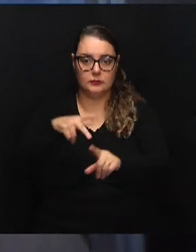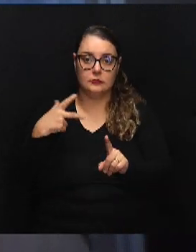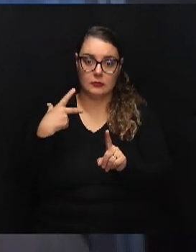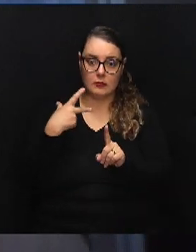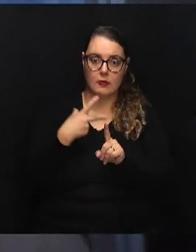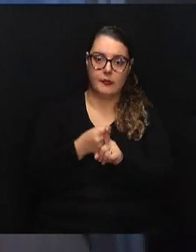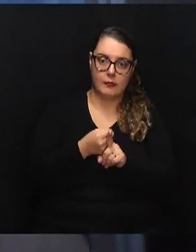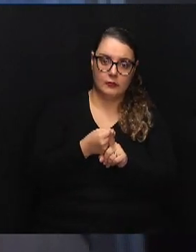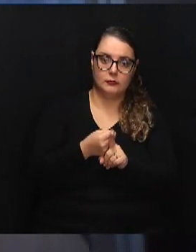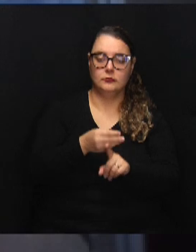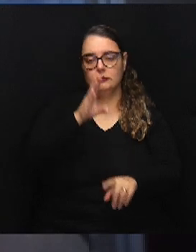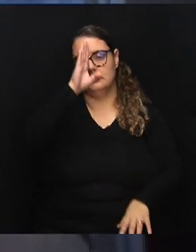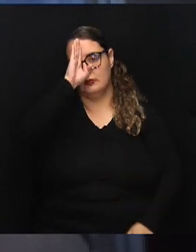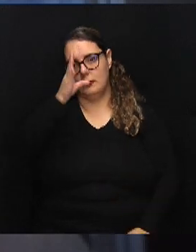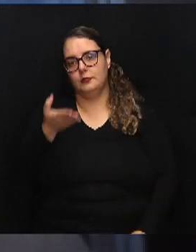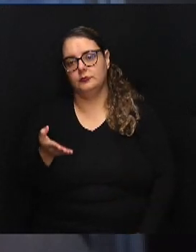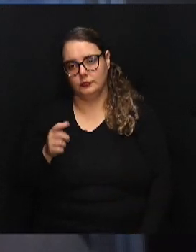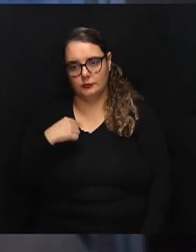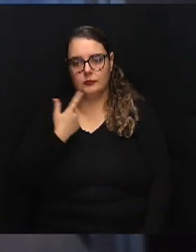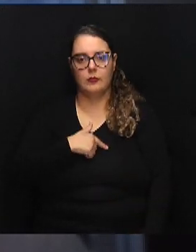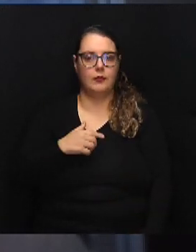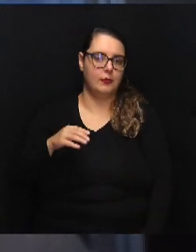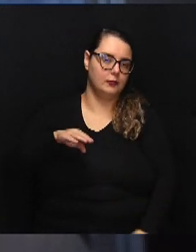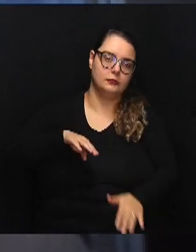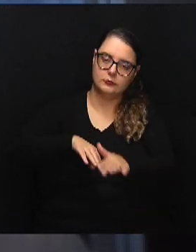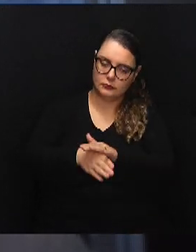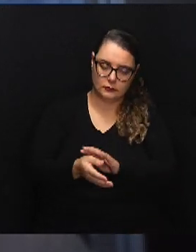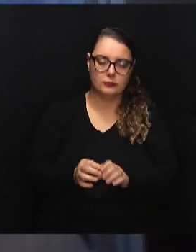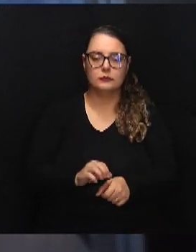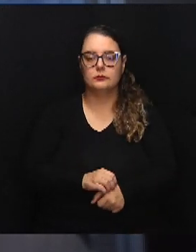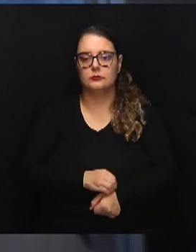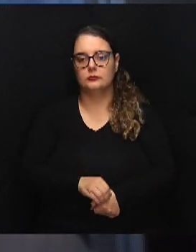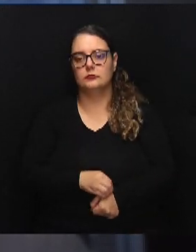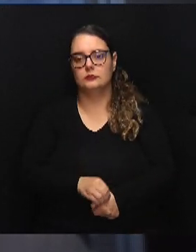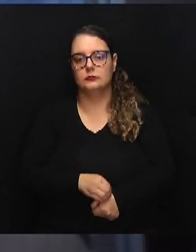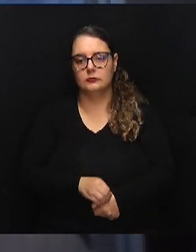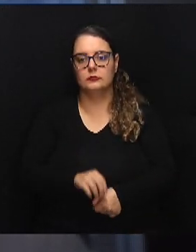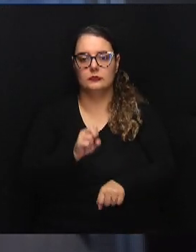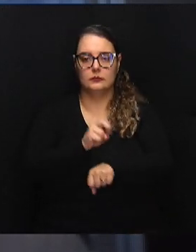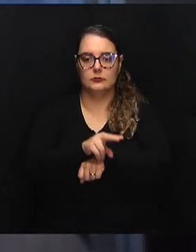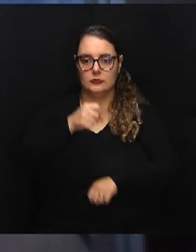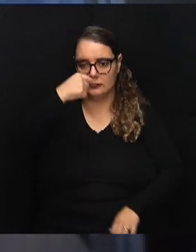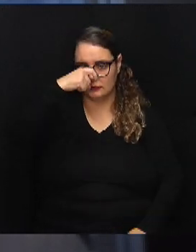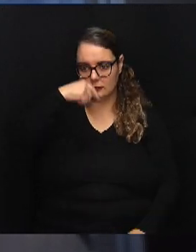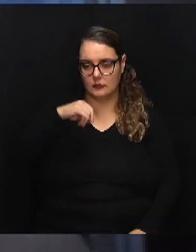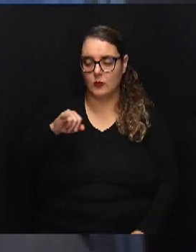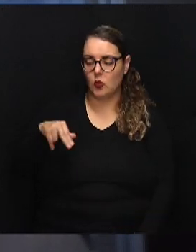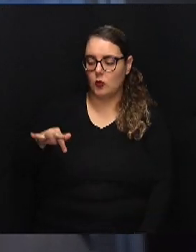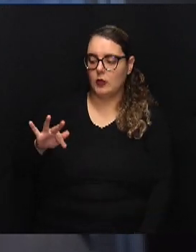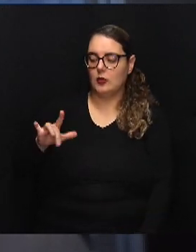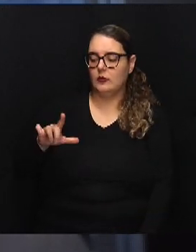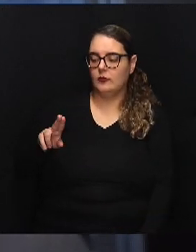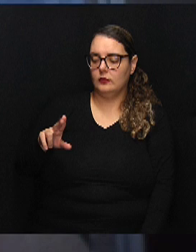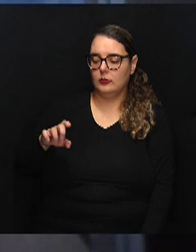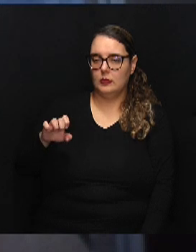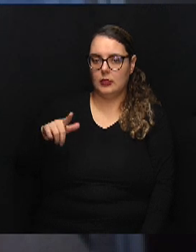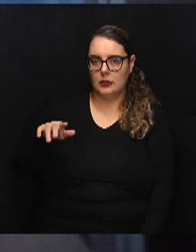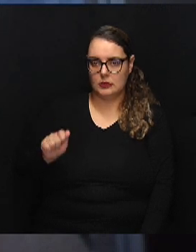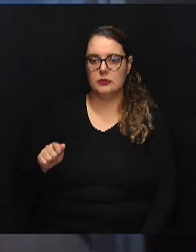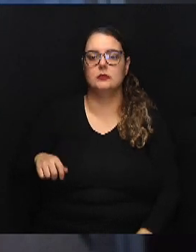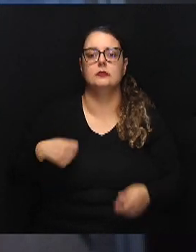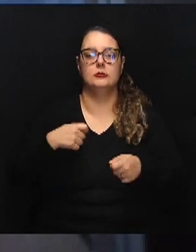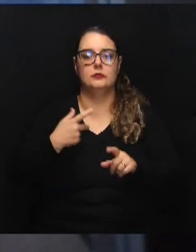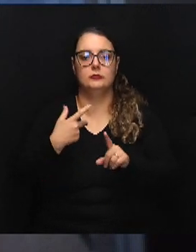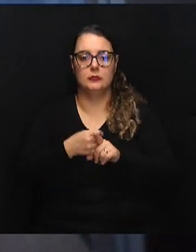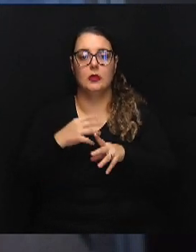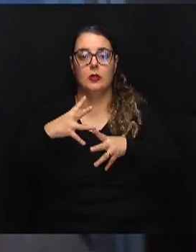vacinas, principalmente que a gente está super acostumado, né, é o vírus da gripe, o vírus da influenza, que precisa ser vacinado